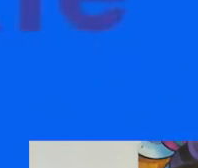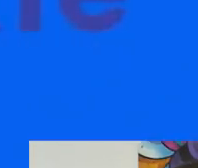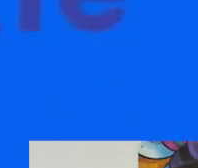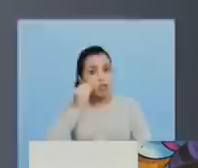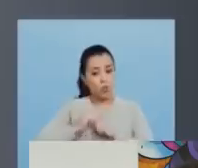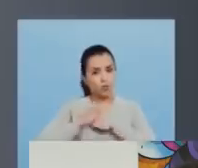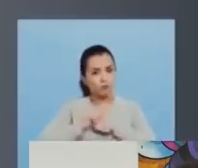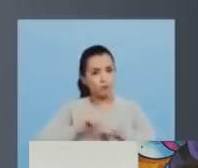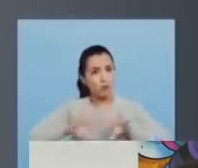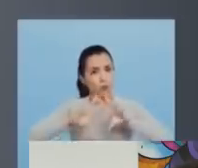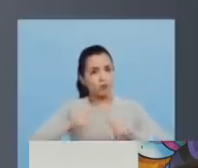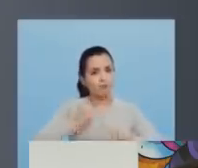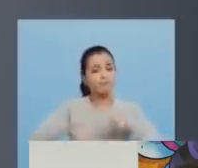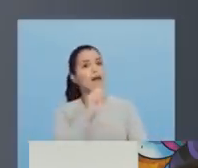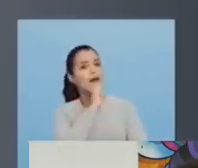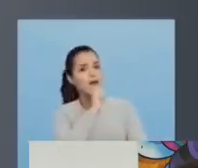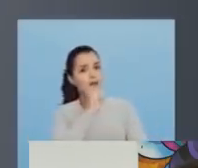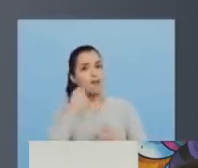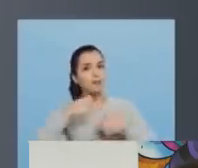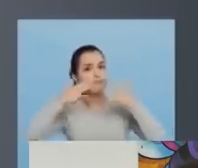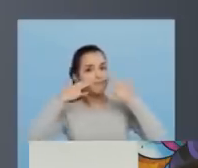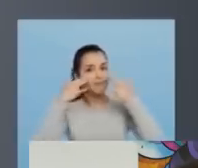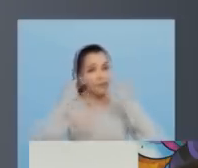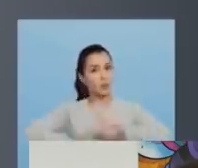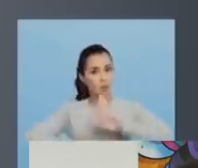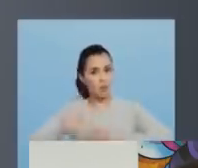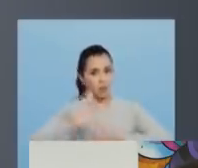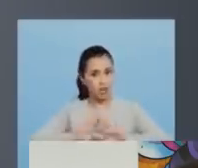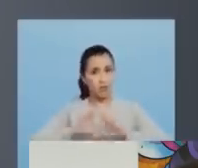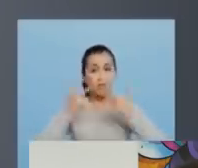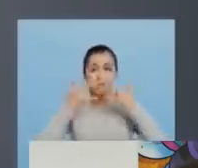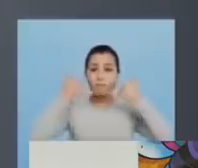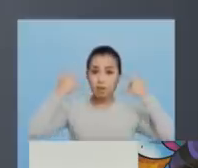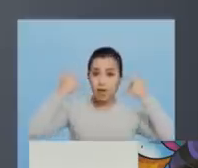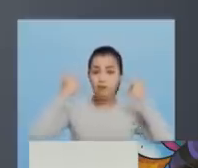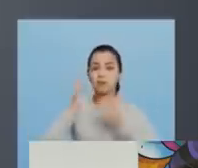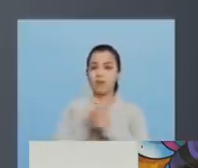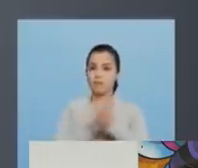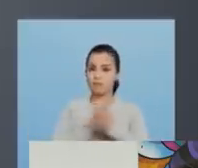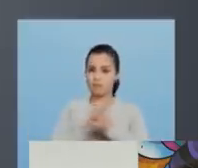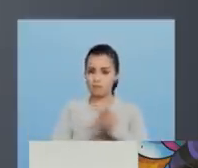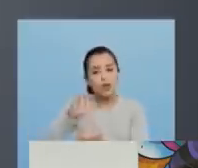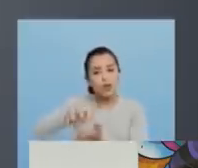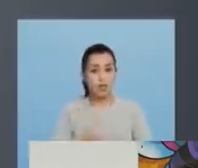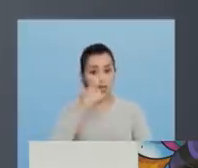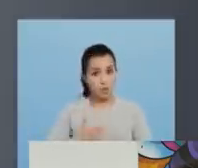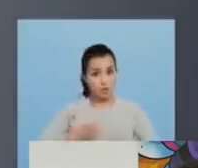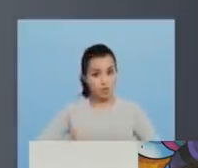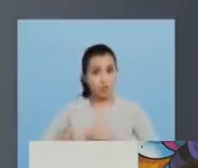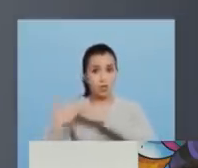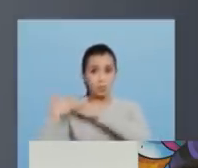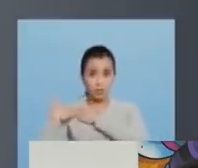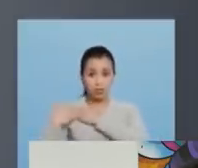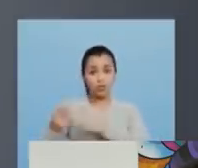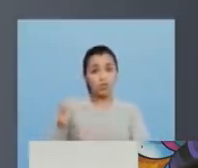Estamos juntos vencendo o coronavírus. Mas ainda precisamos manter os cuidados. Usar a máscara, lavar o cu. E